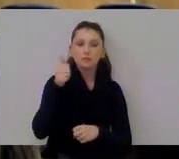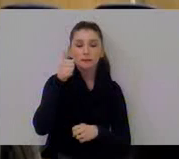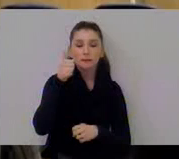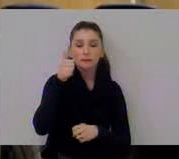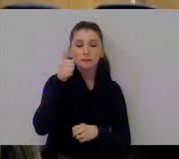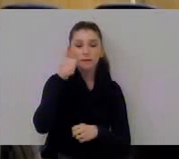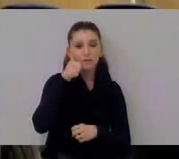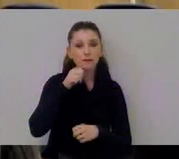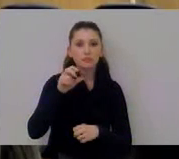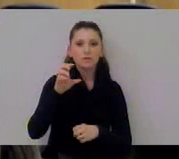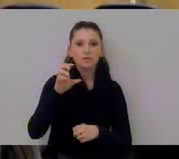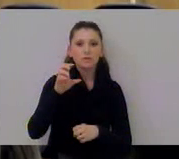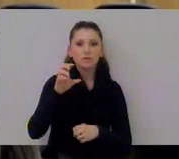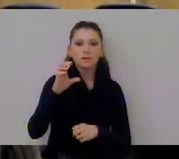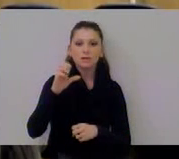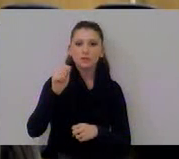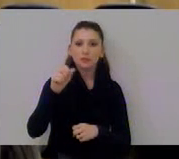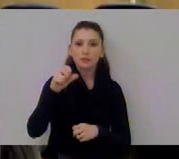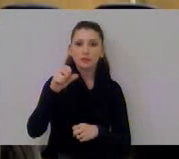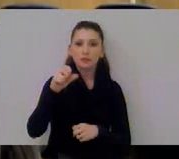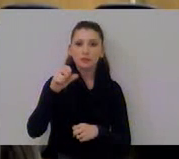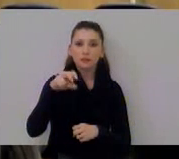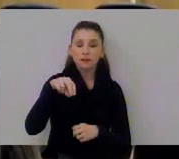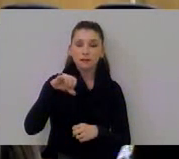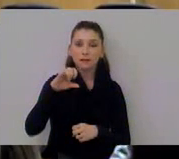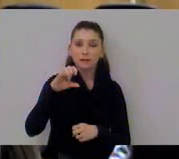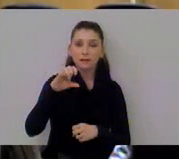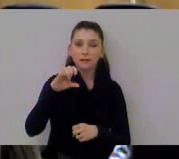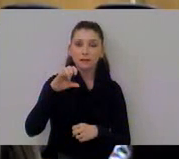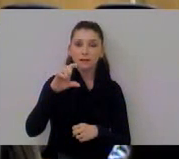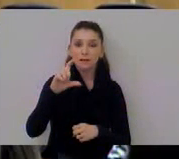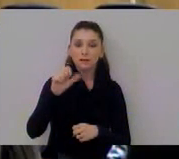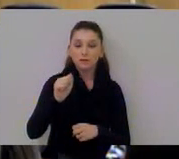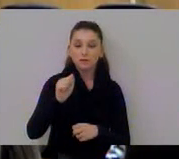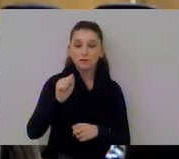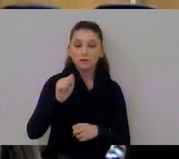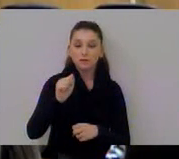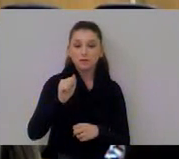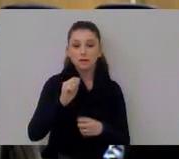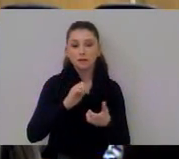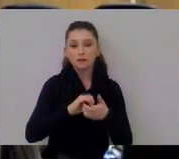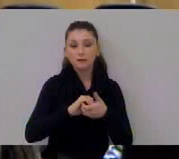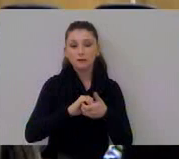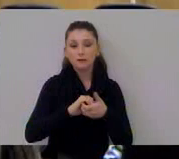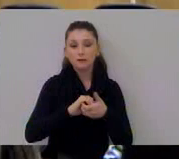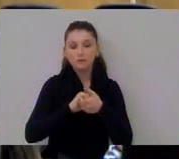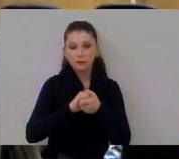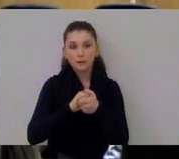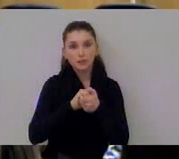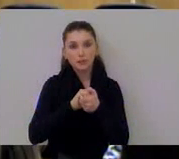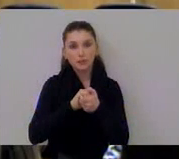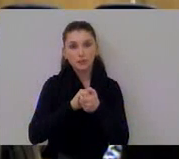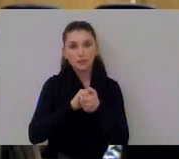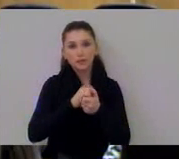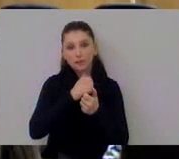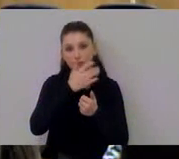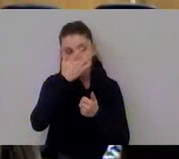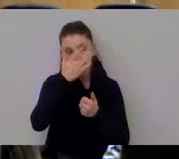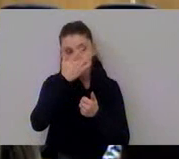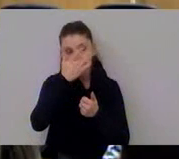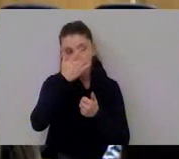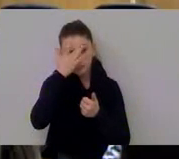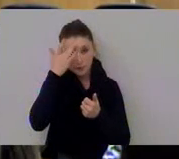Camila, gostaria de cumprimentar a todo o público que nos acompanha, em